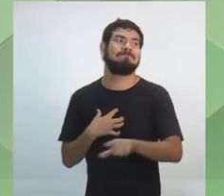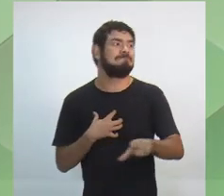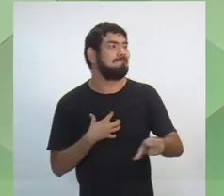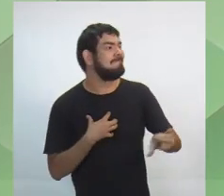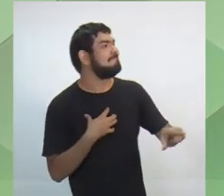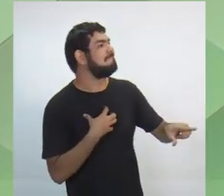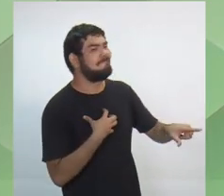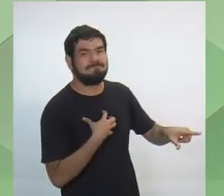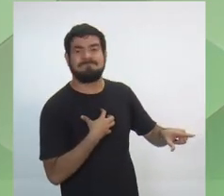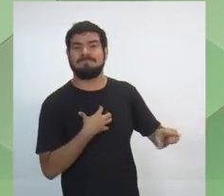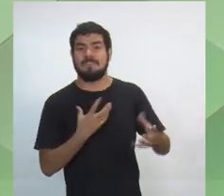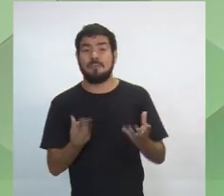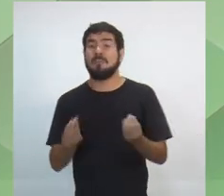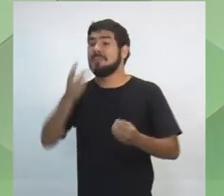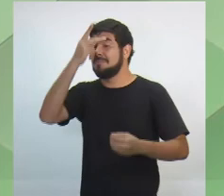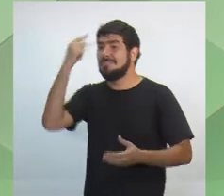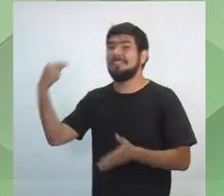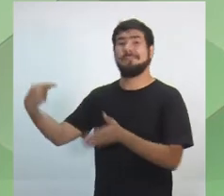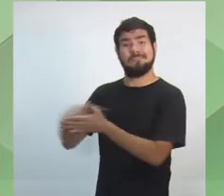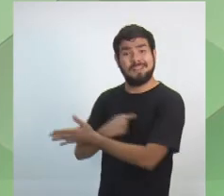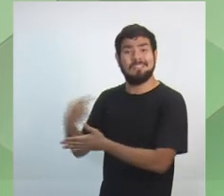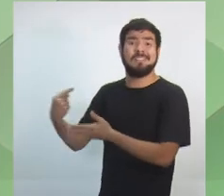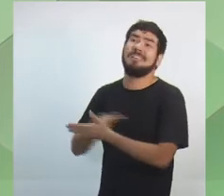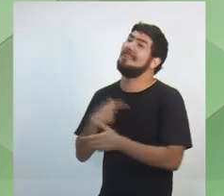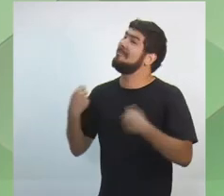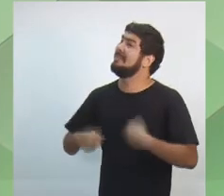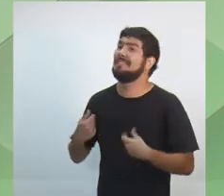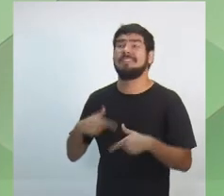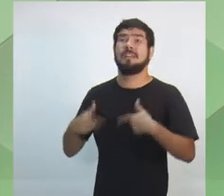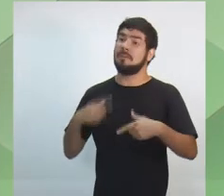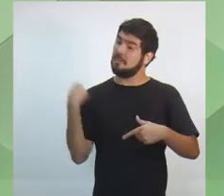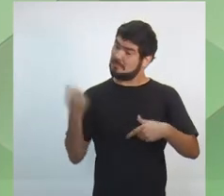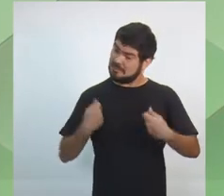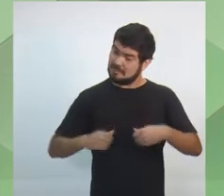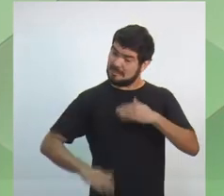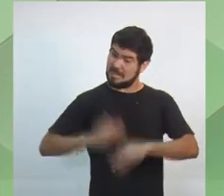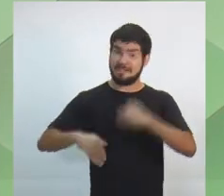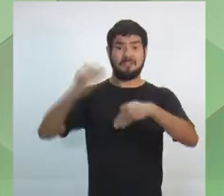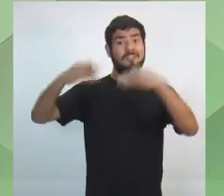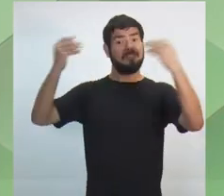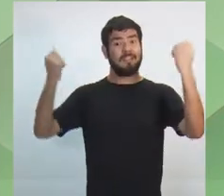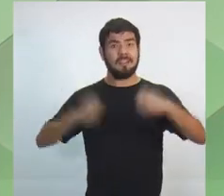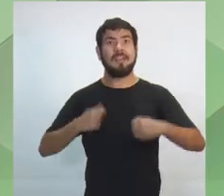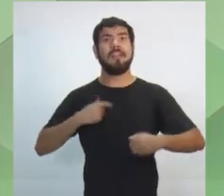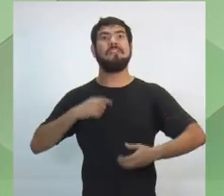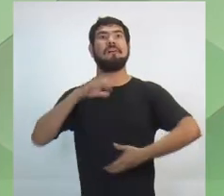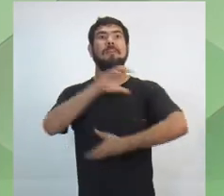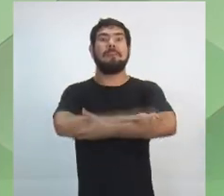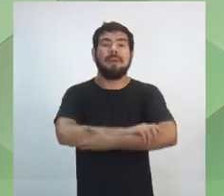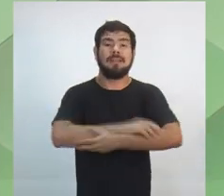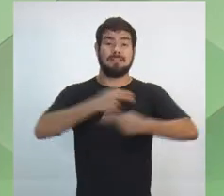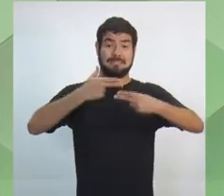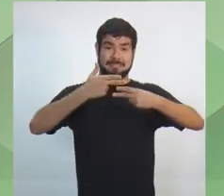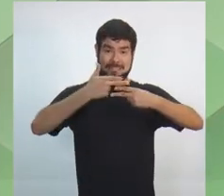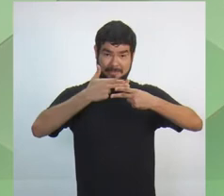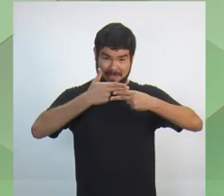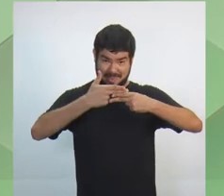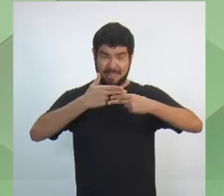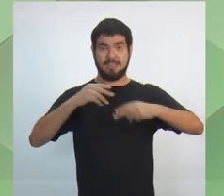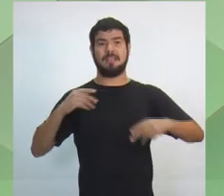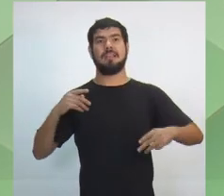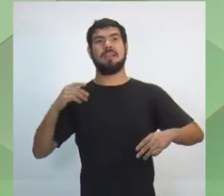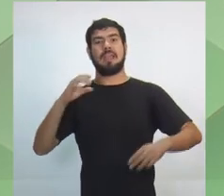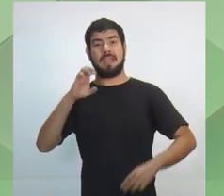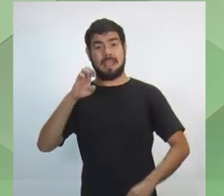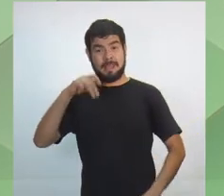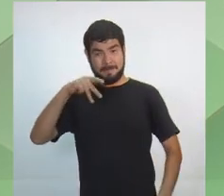família. Nós precisamos desenvolver as nossas potencialidades. Para isso, vou chamar o SEBRAE, a Embrapa, a Universidade